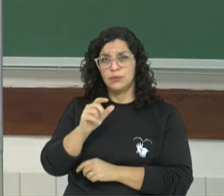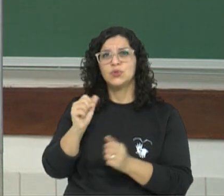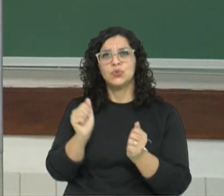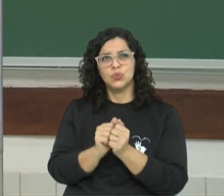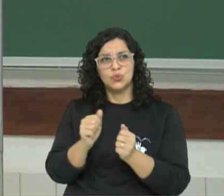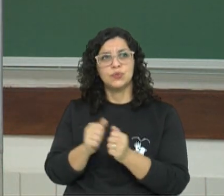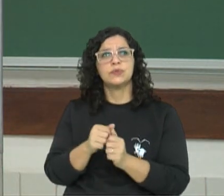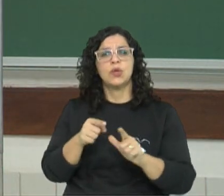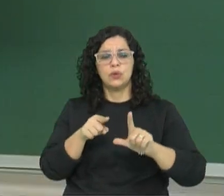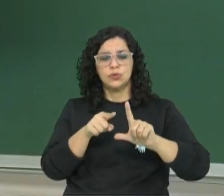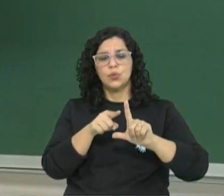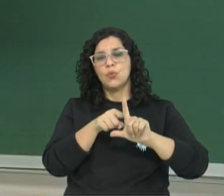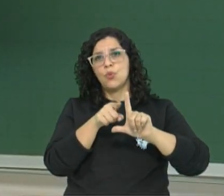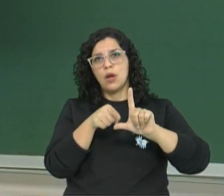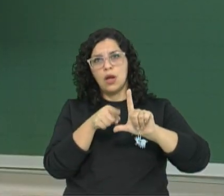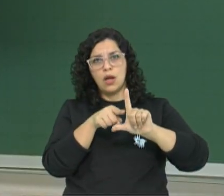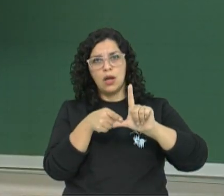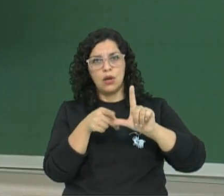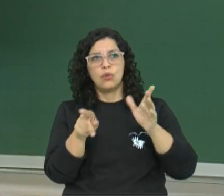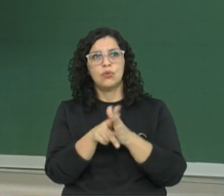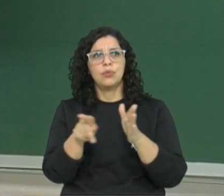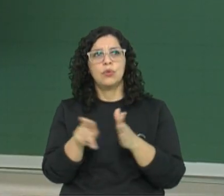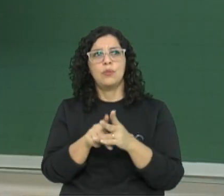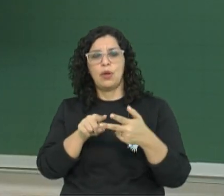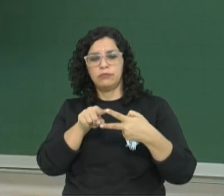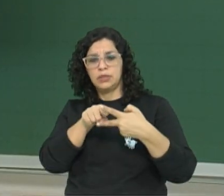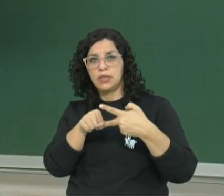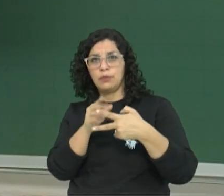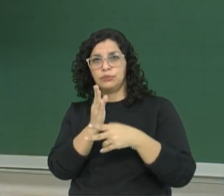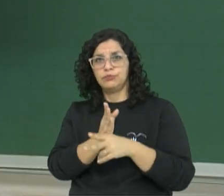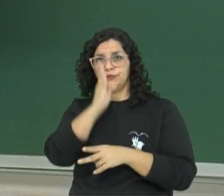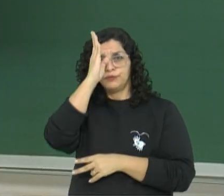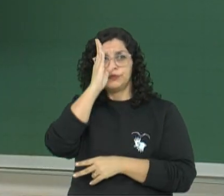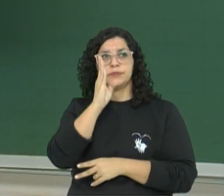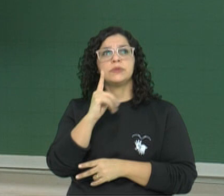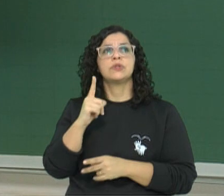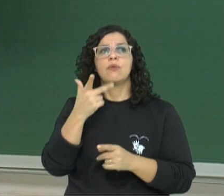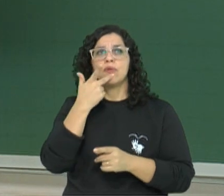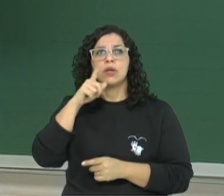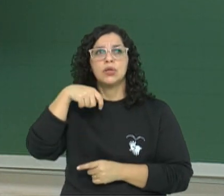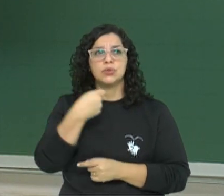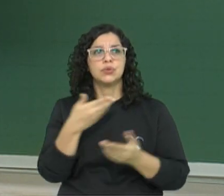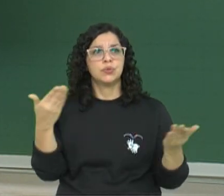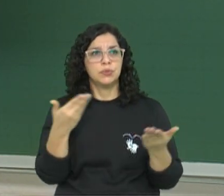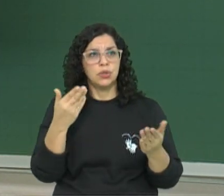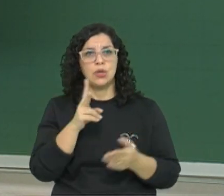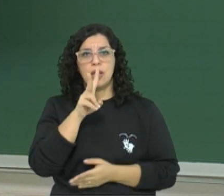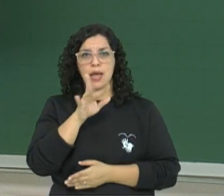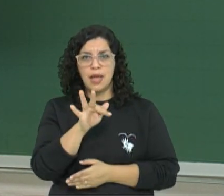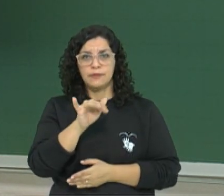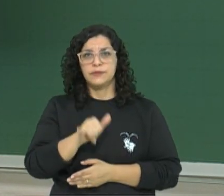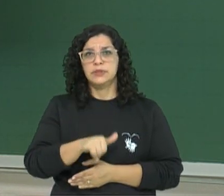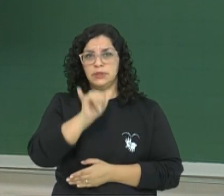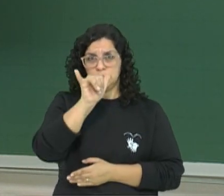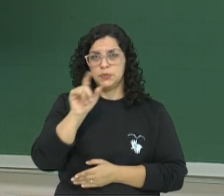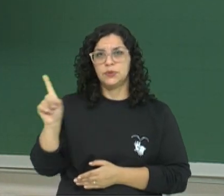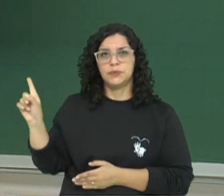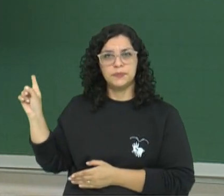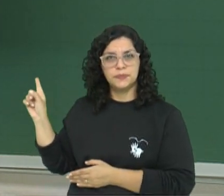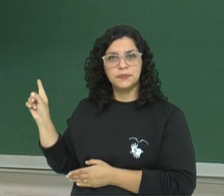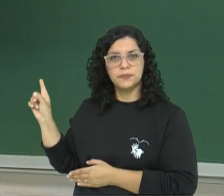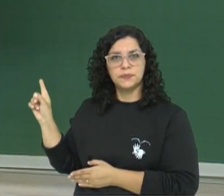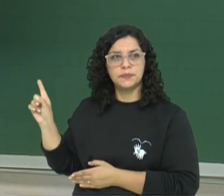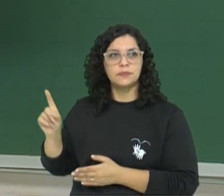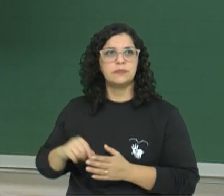ângulo estiver aqui relacionado com o eixo vertical, nós podemos falar que essa força aqui, a pressão é igual a